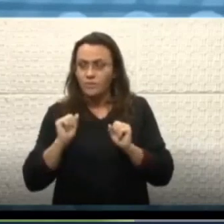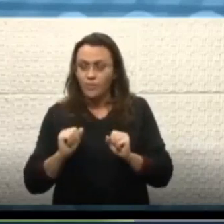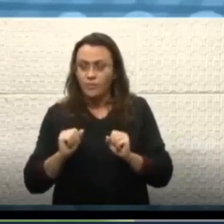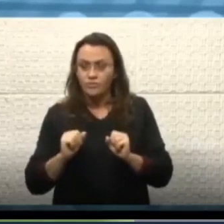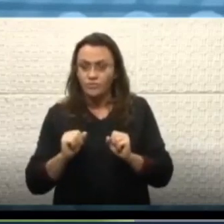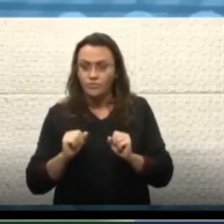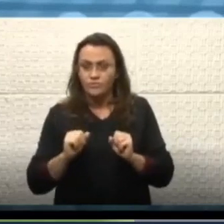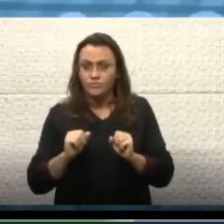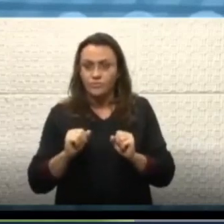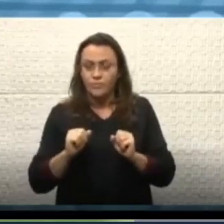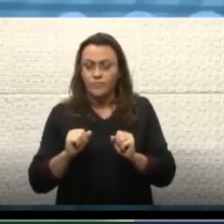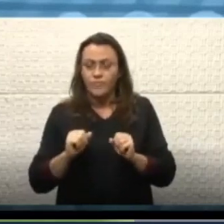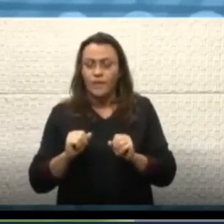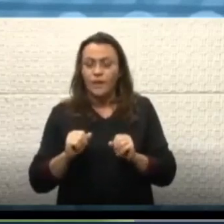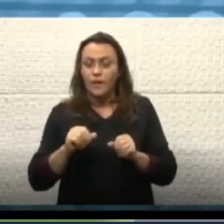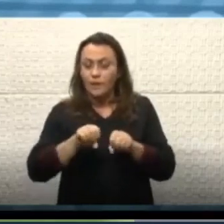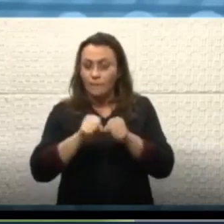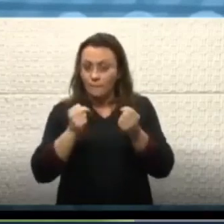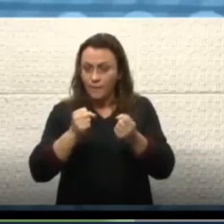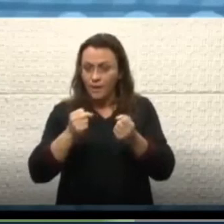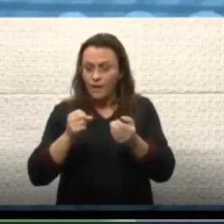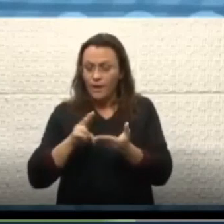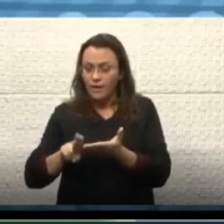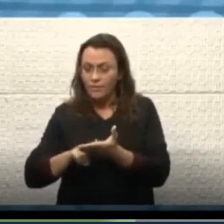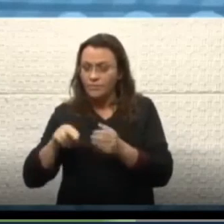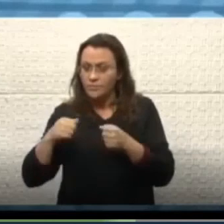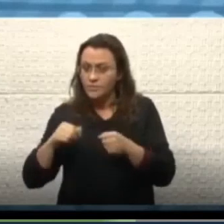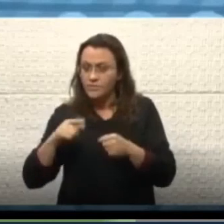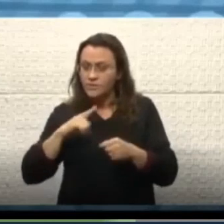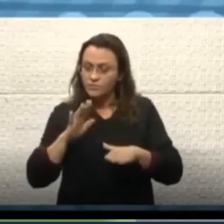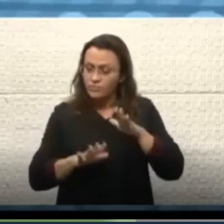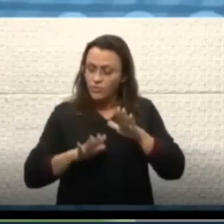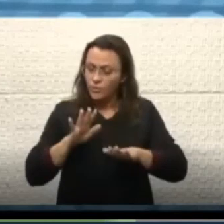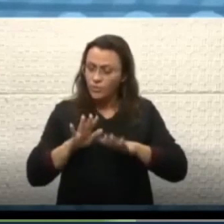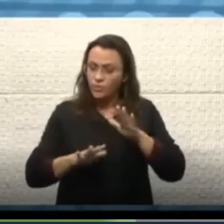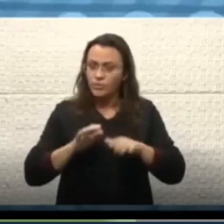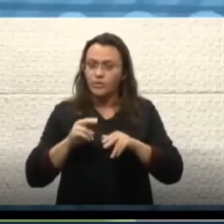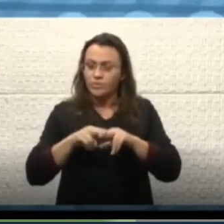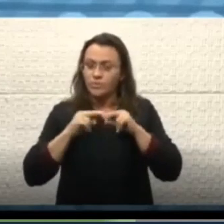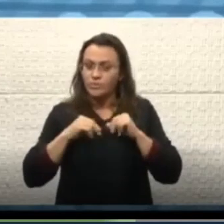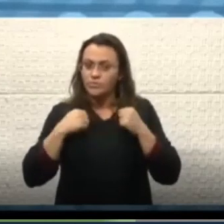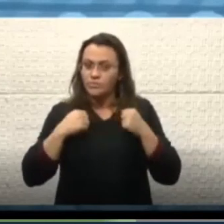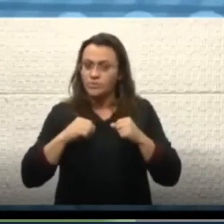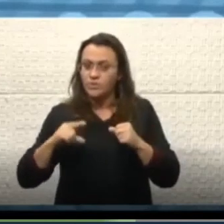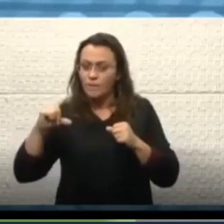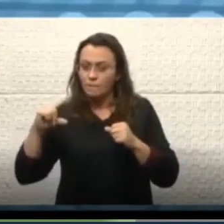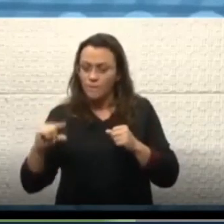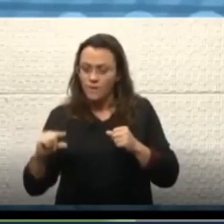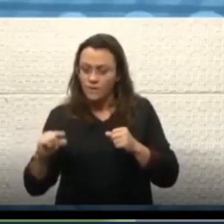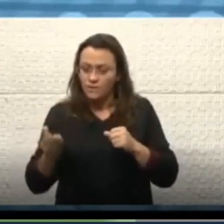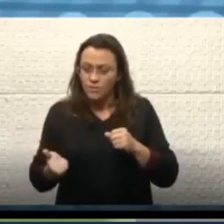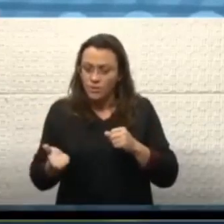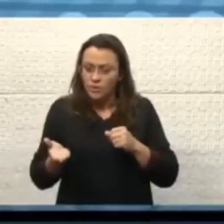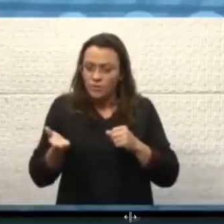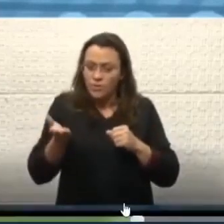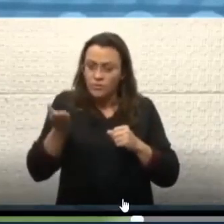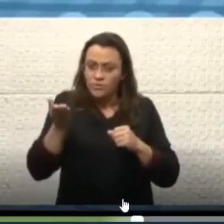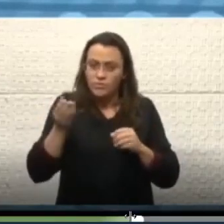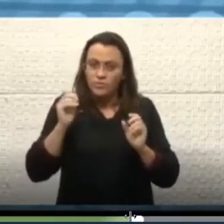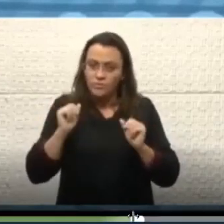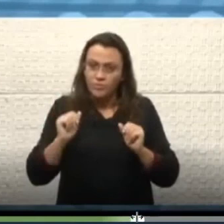quebrar a lâmina, ela vai perfurar a lâmina nesse objetivo. Então, você pode causar algum dano tanto ao aparelho, quanto você